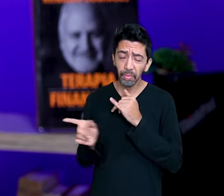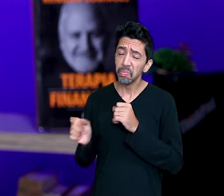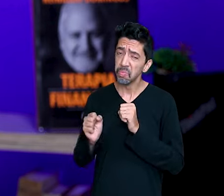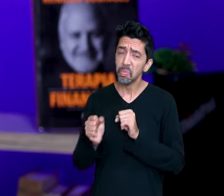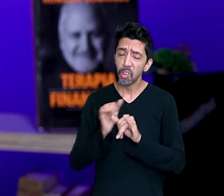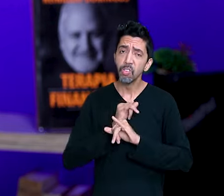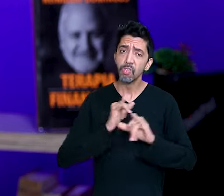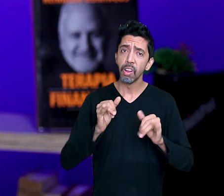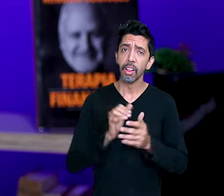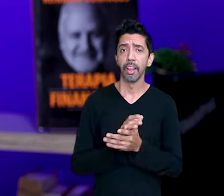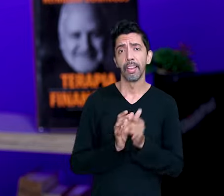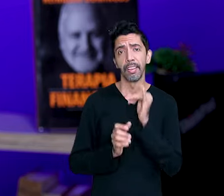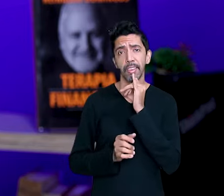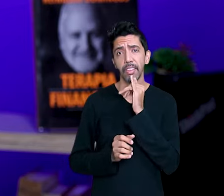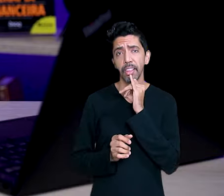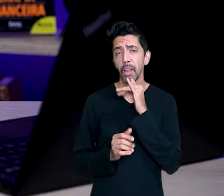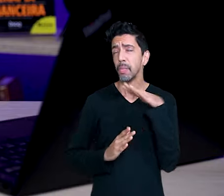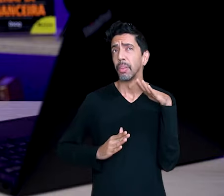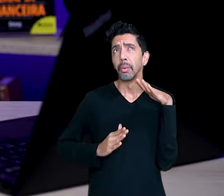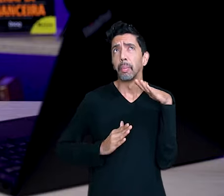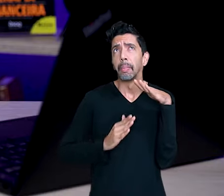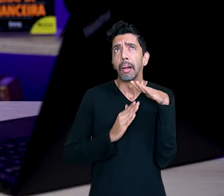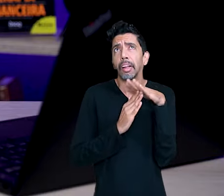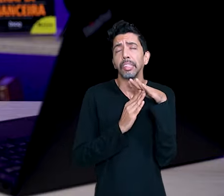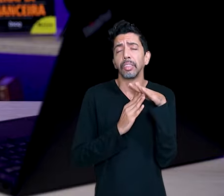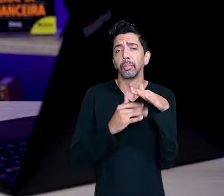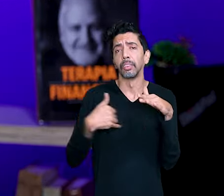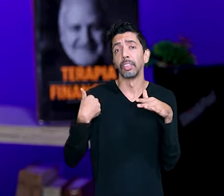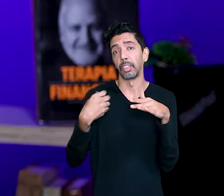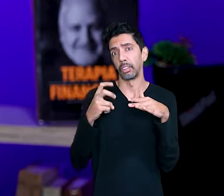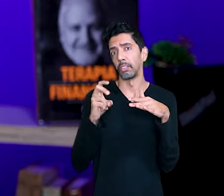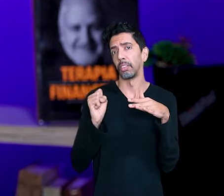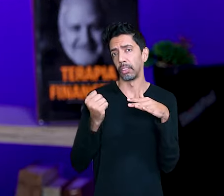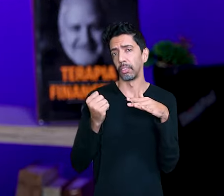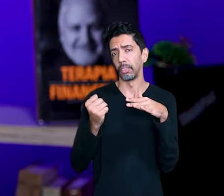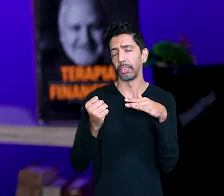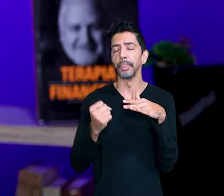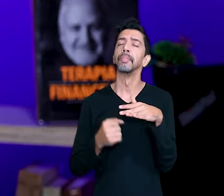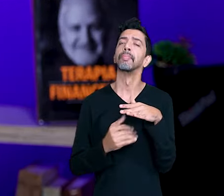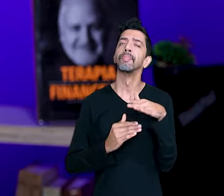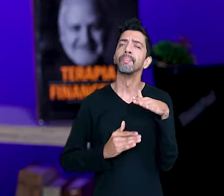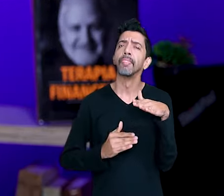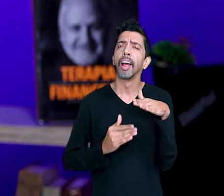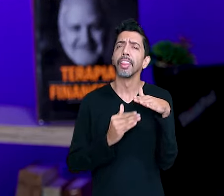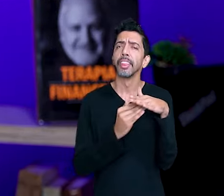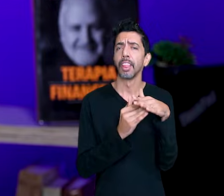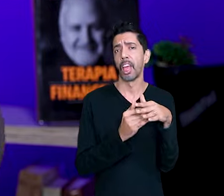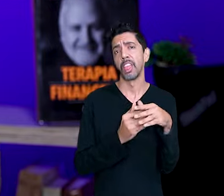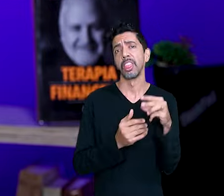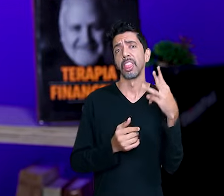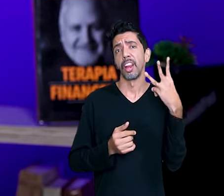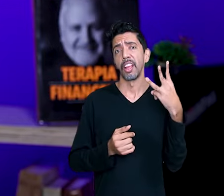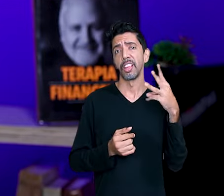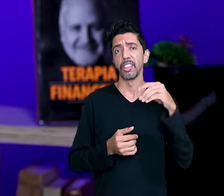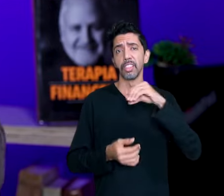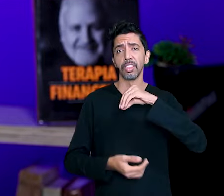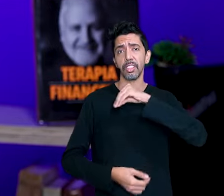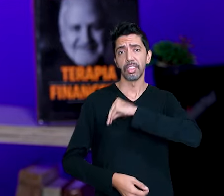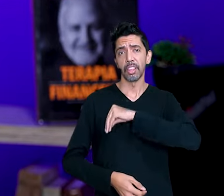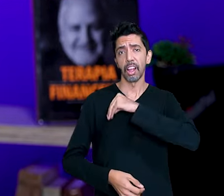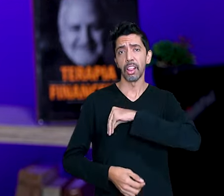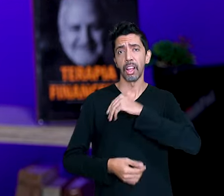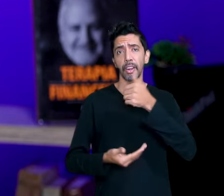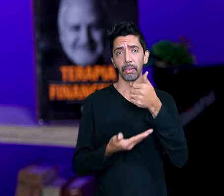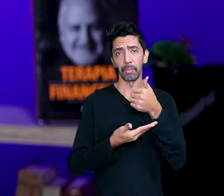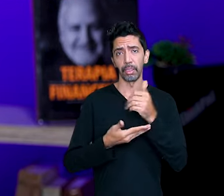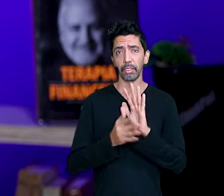aqui, 3 salários mínimos com 58 anos de idade. Com 3 salários mínimos, com o meu padrão de vida,